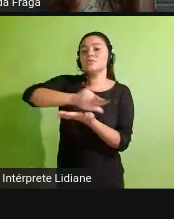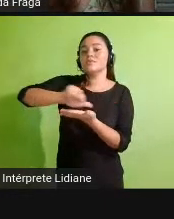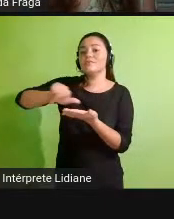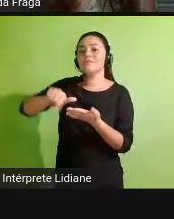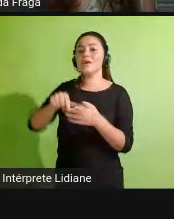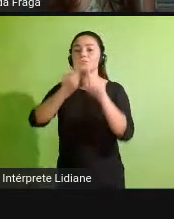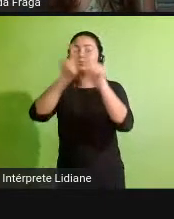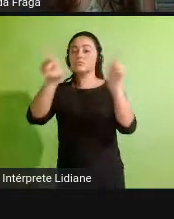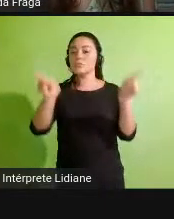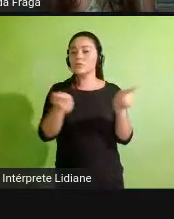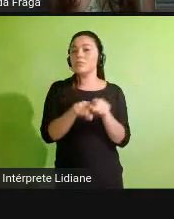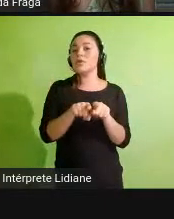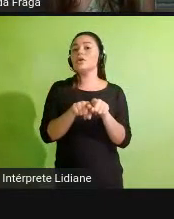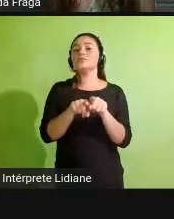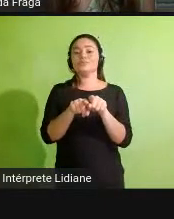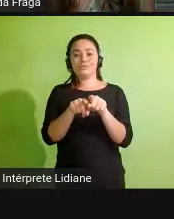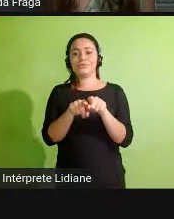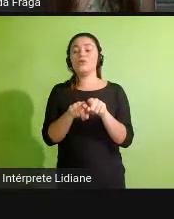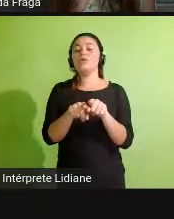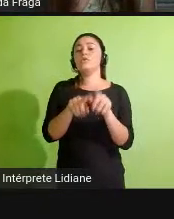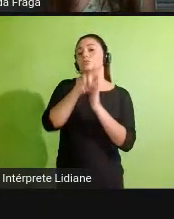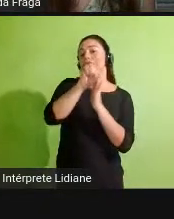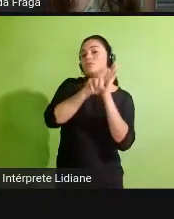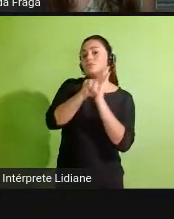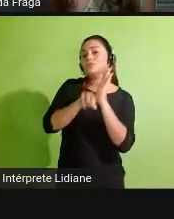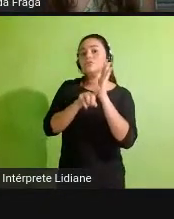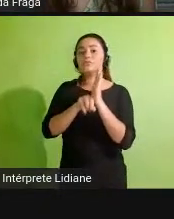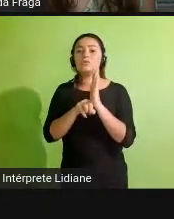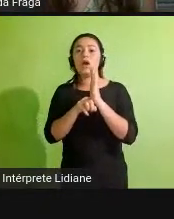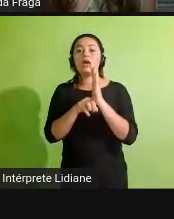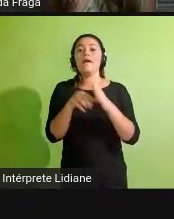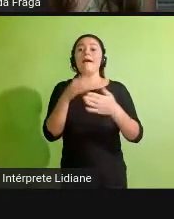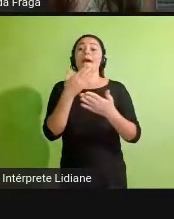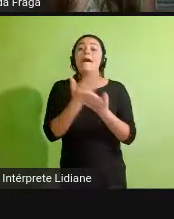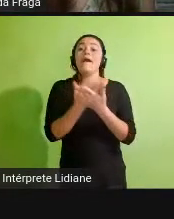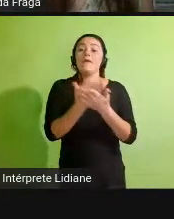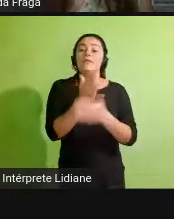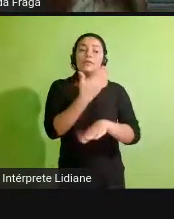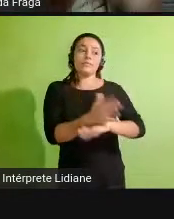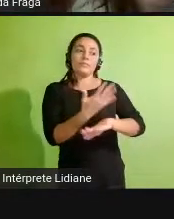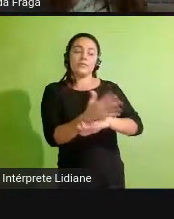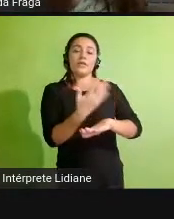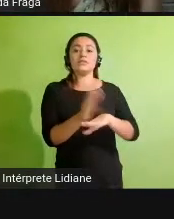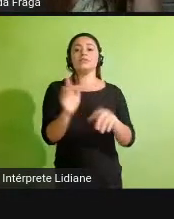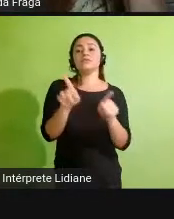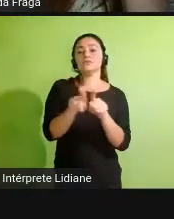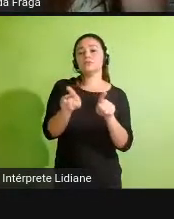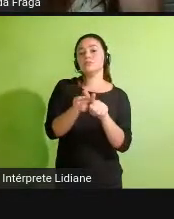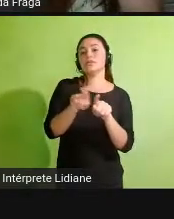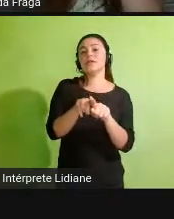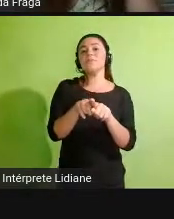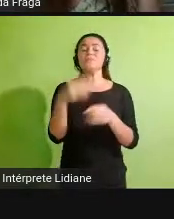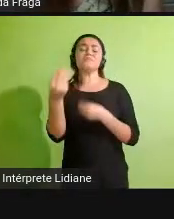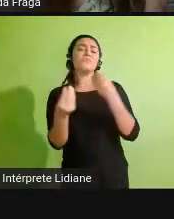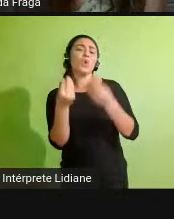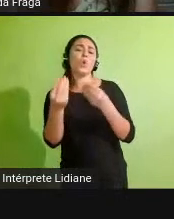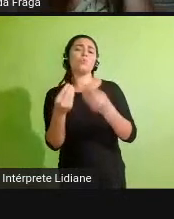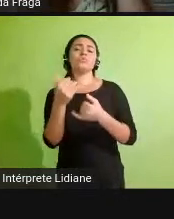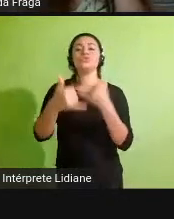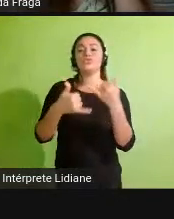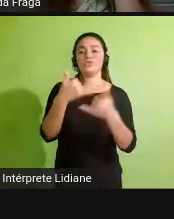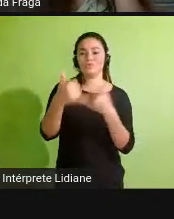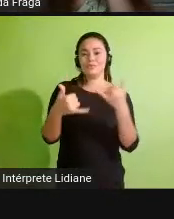alunos e alunas nas aulas práticas, certo? Como jogar? Não sei se